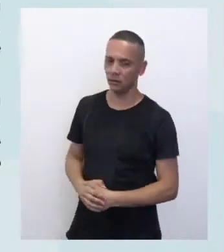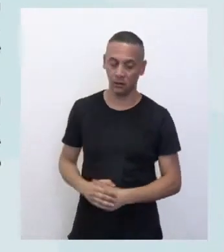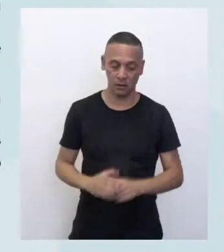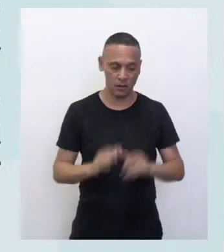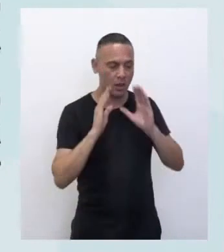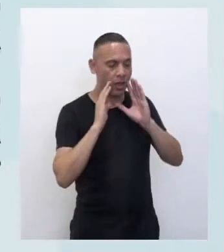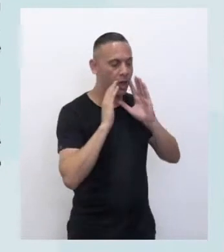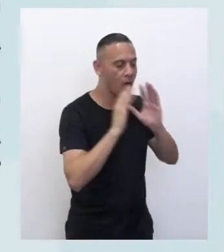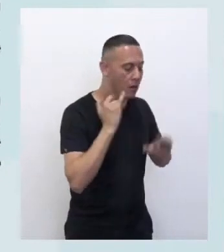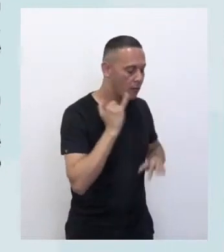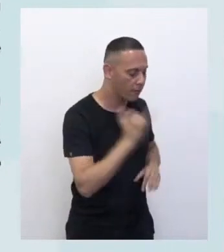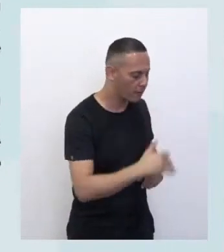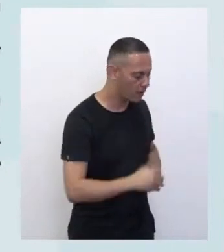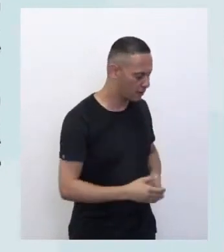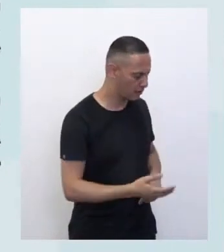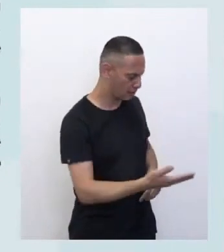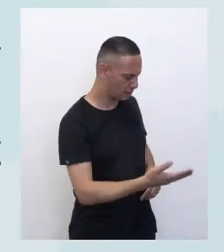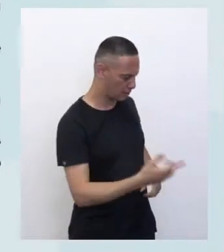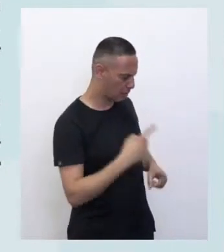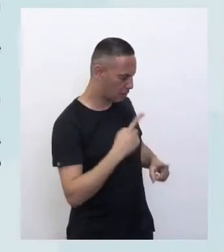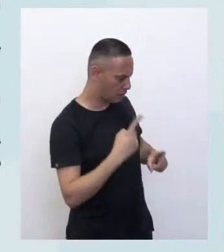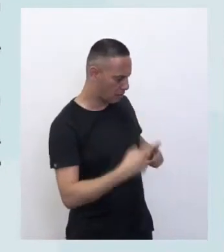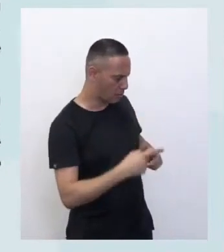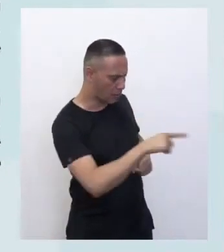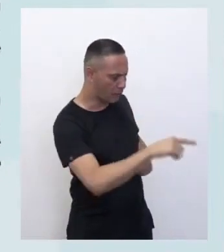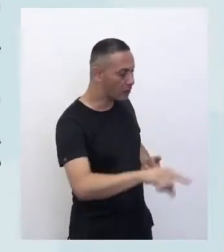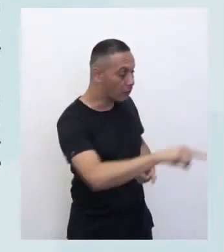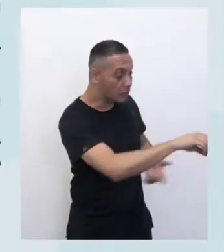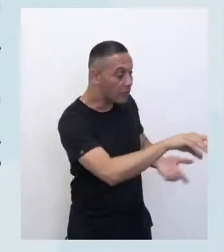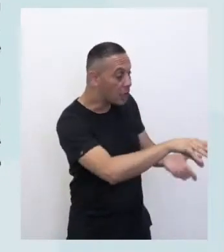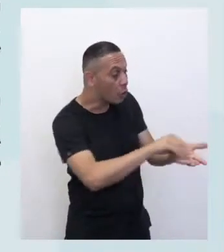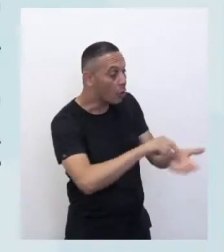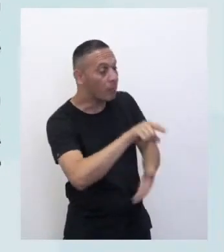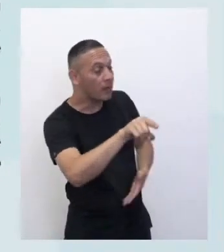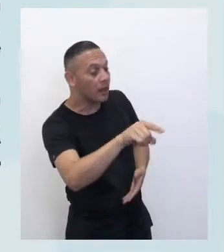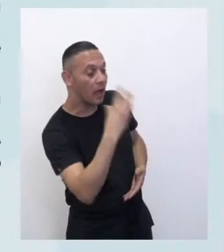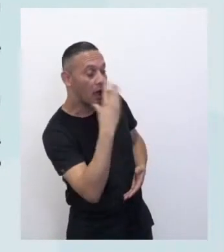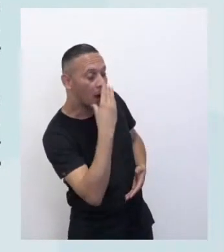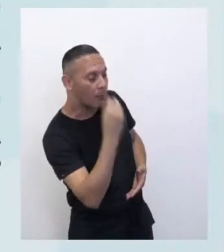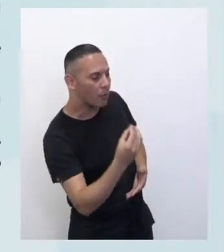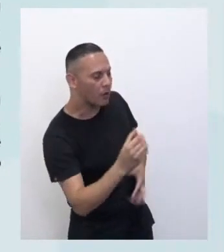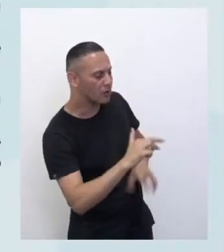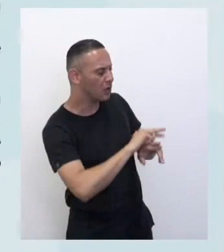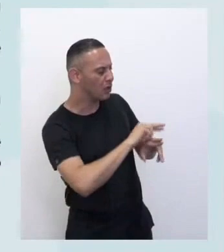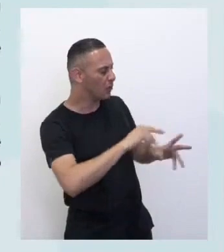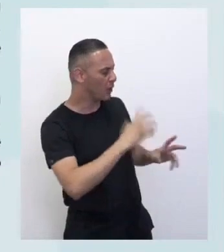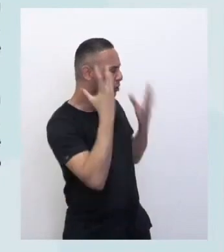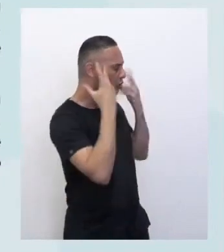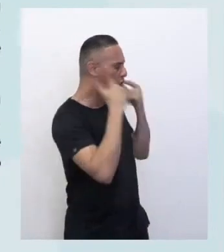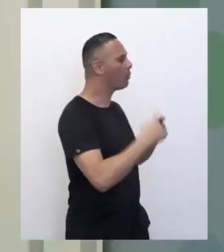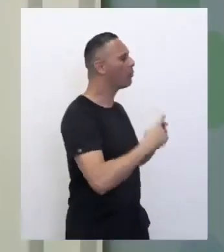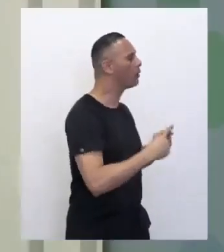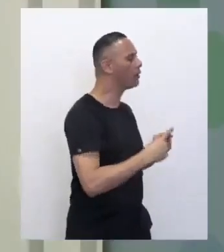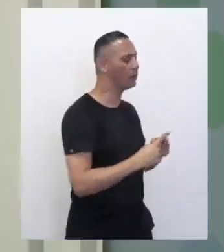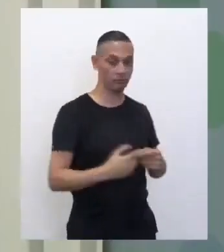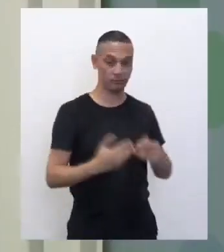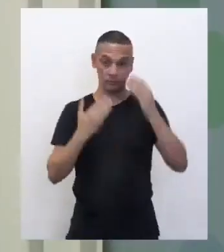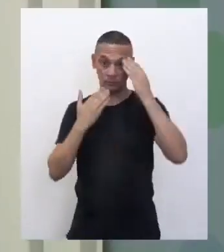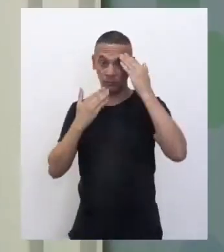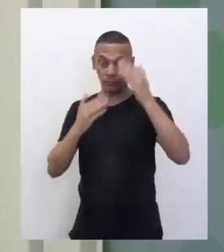que lhe questionou, por que imitas a raposa e não o tigre? Obrigado, Jennifer.